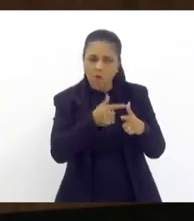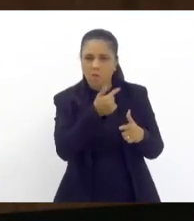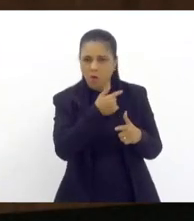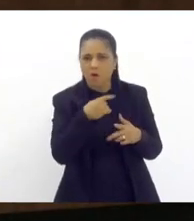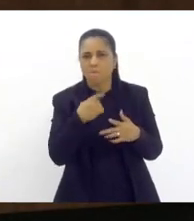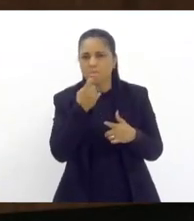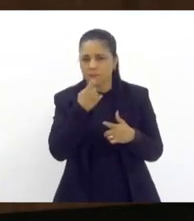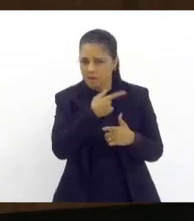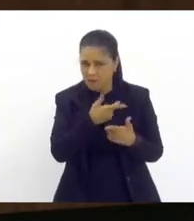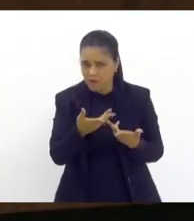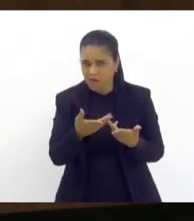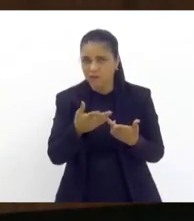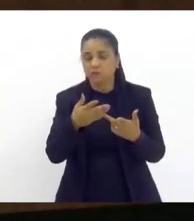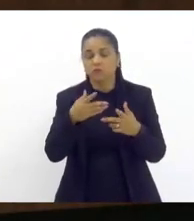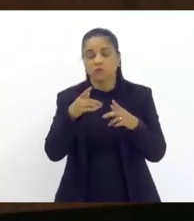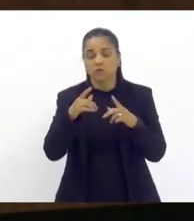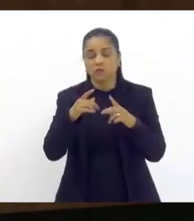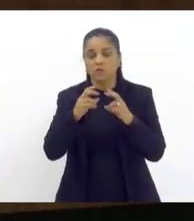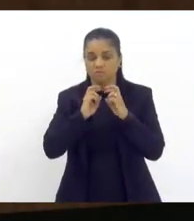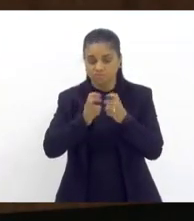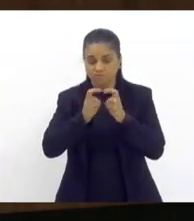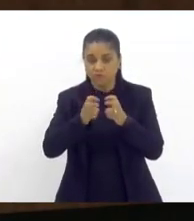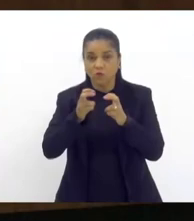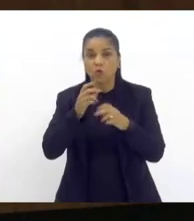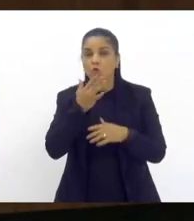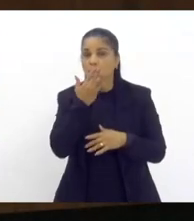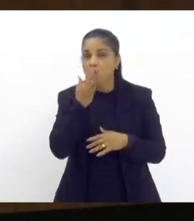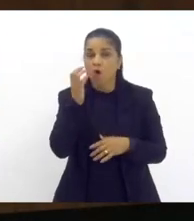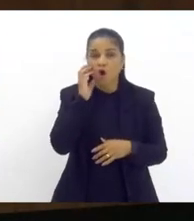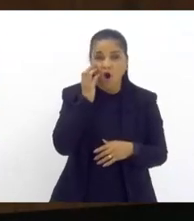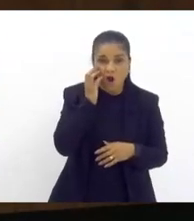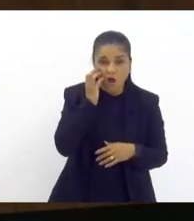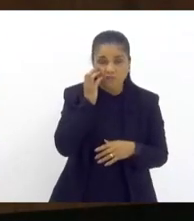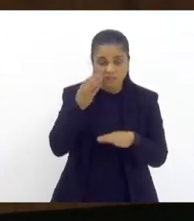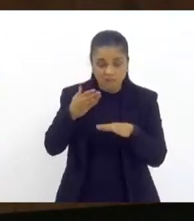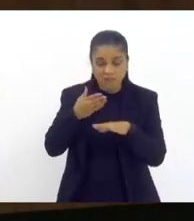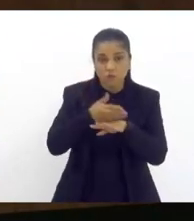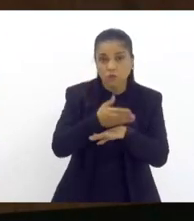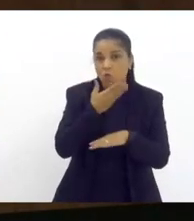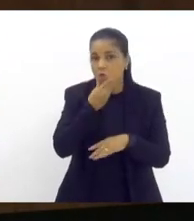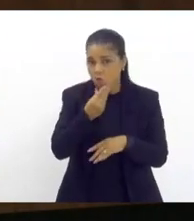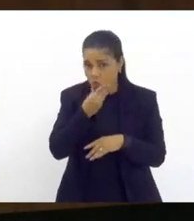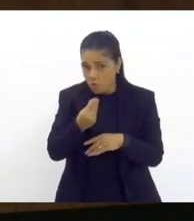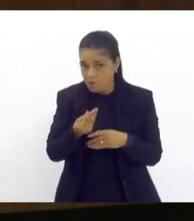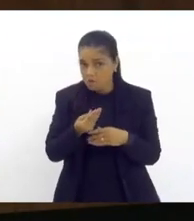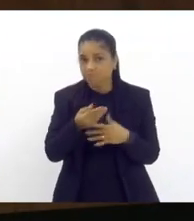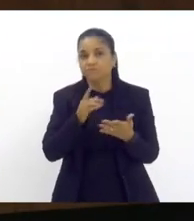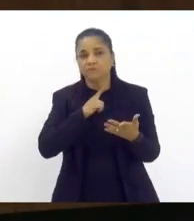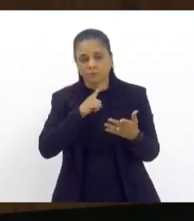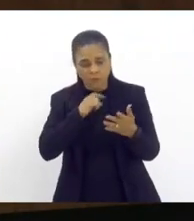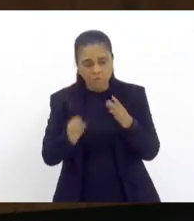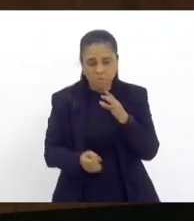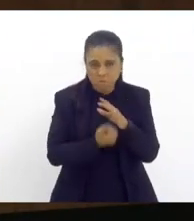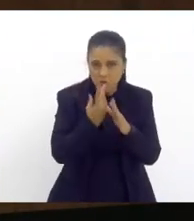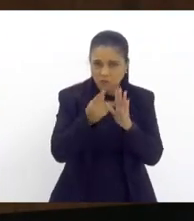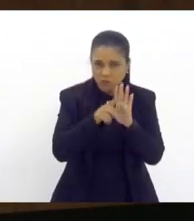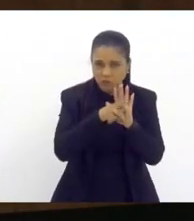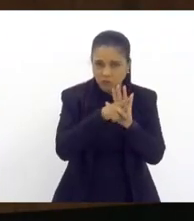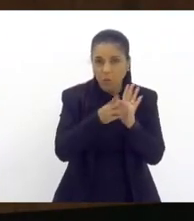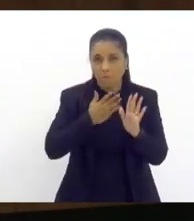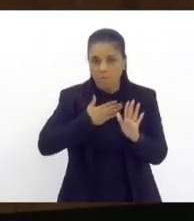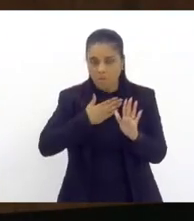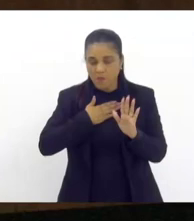o vagão rosa foi invadido pelos homens, né? Estou falando aqui de outro projeto de minha autoria, da reserva